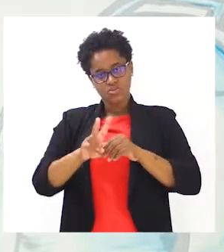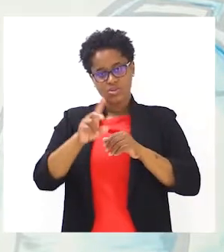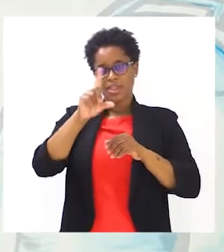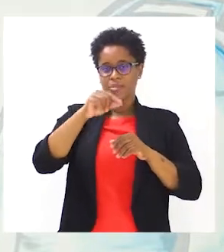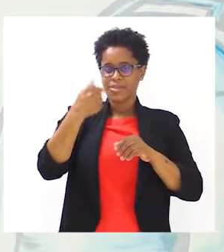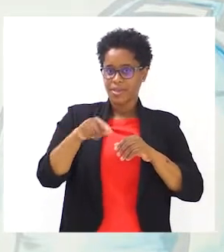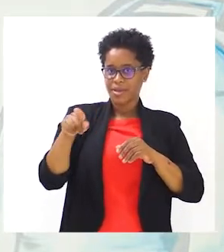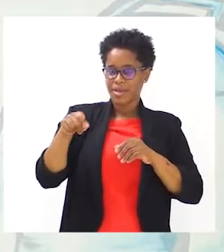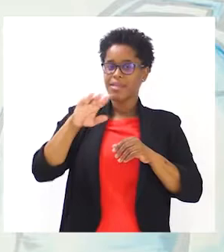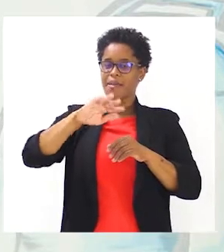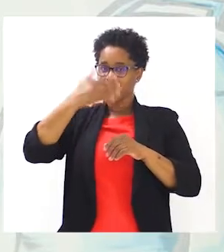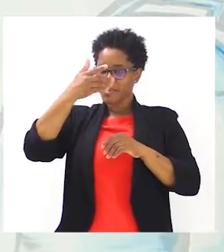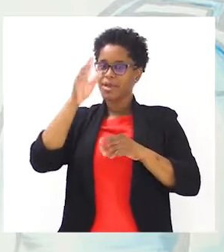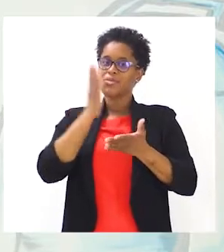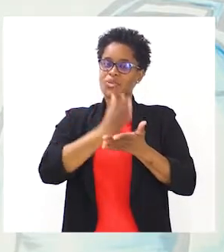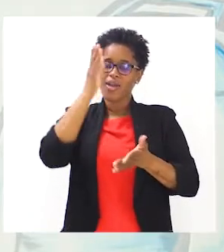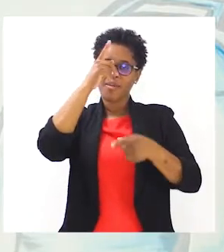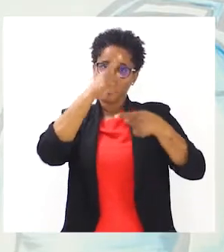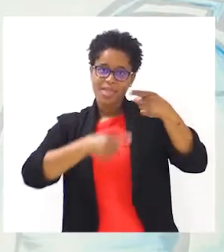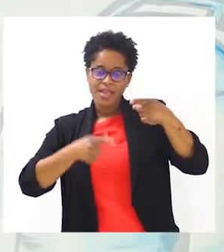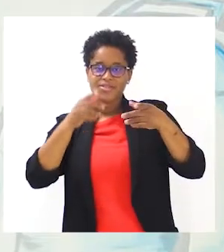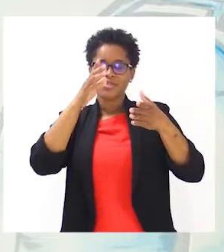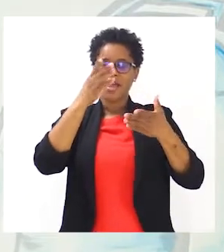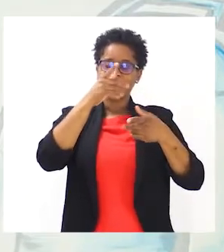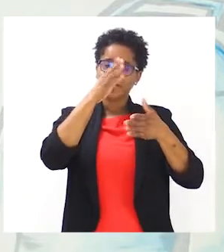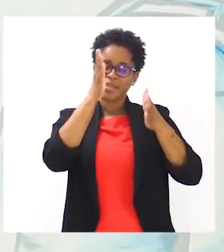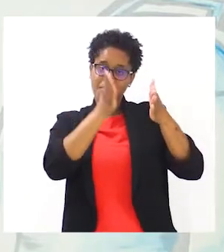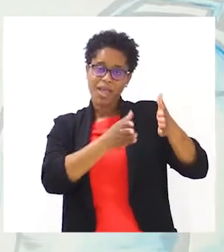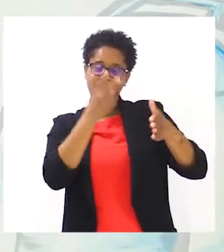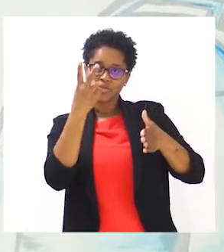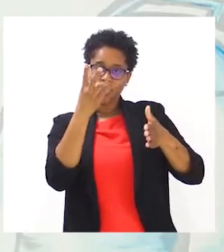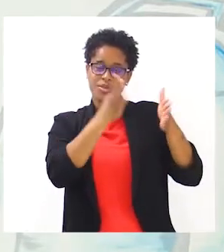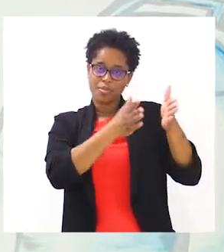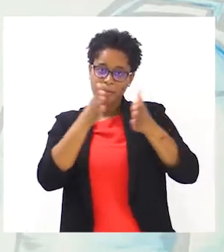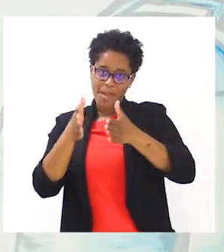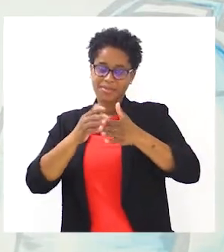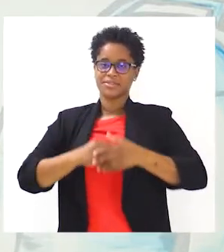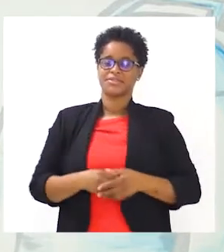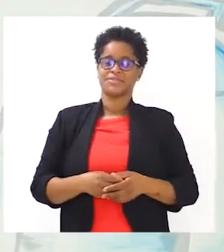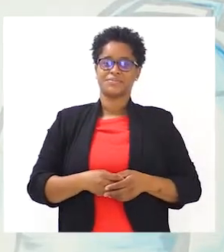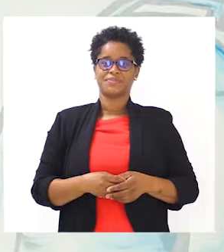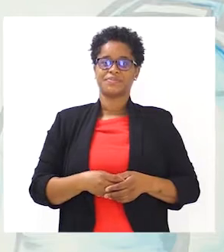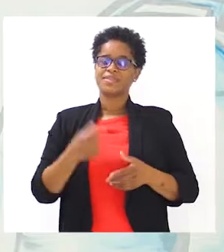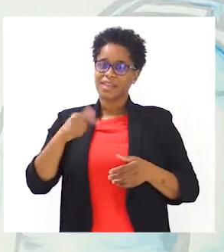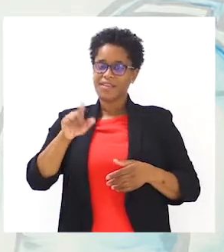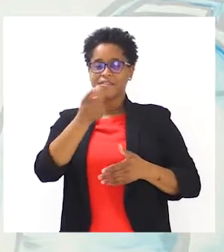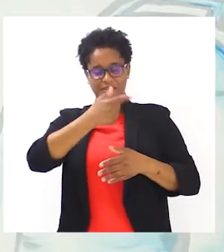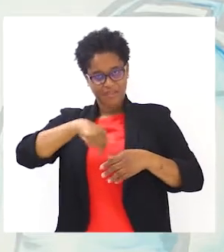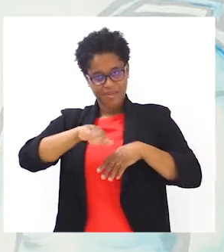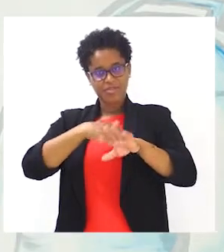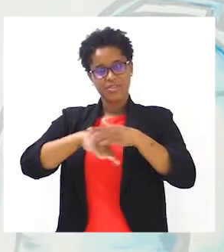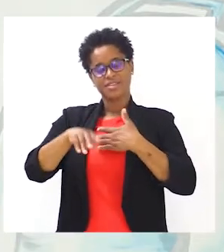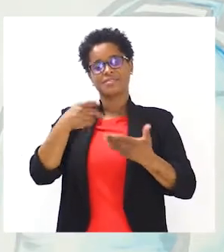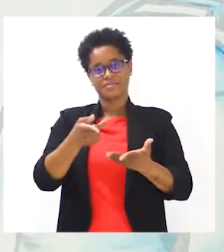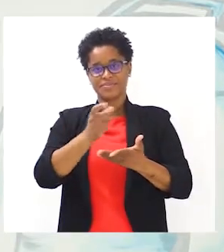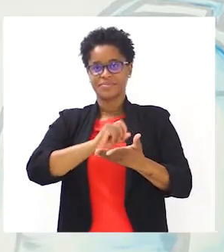primeira. Só que é a metade que está dividida em 2 partes. Então, vamos representar. Temos